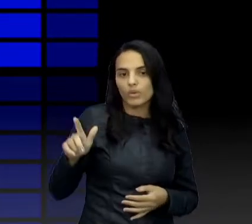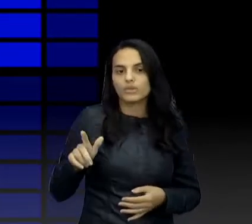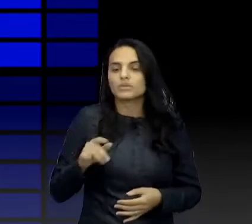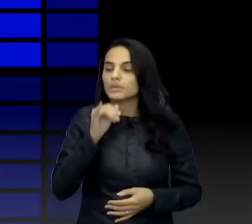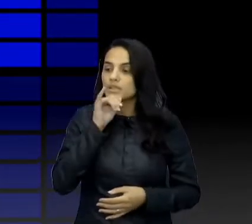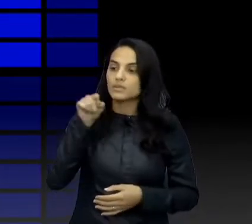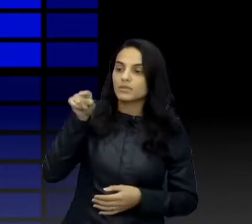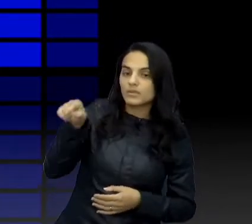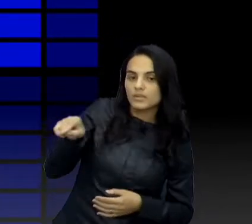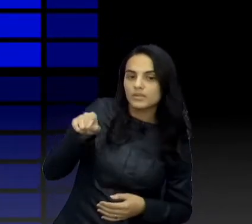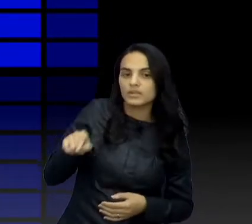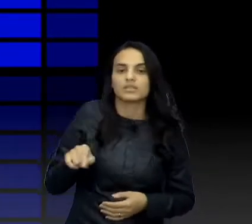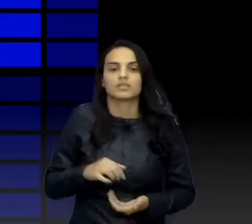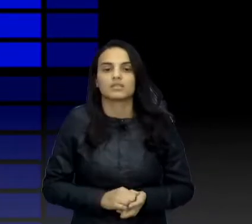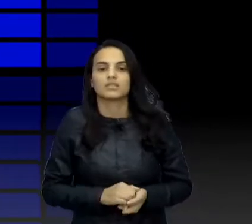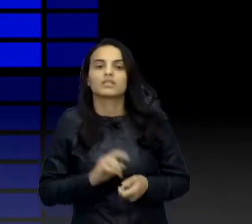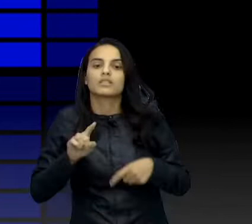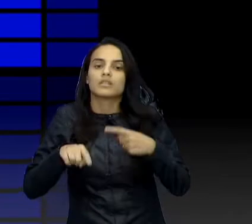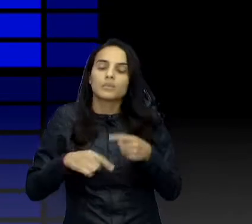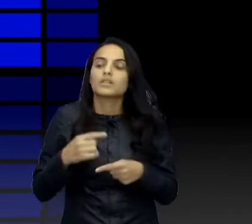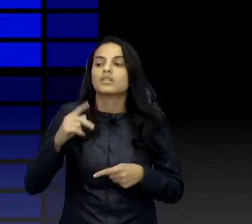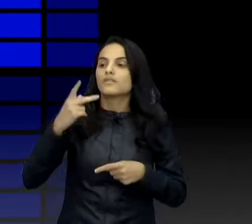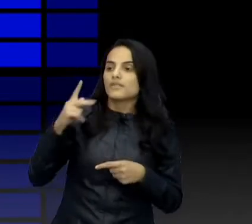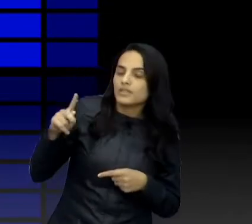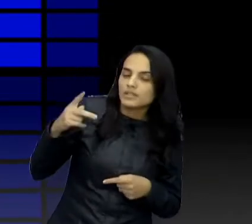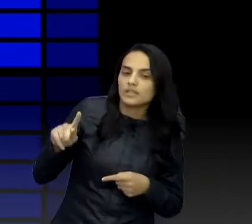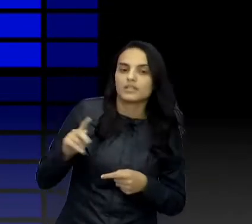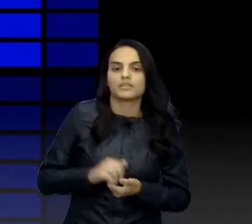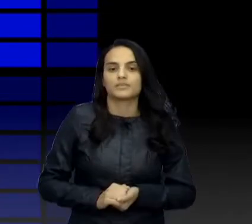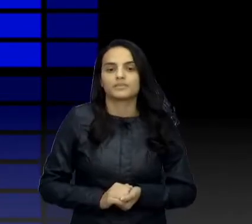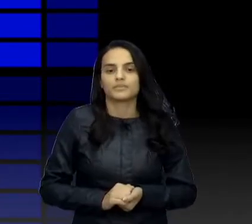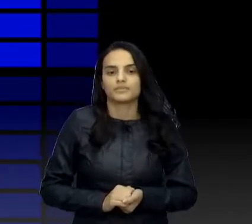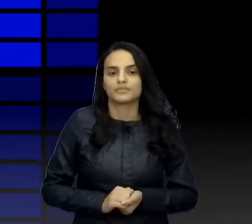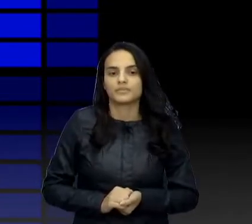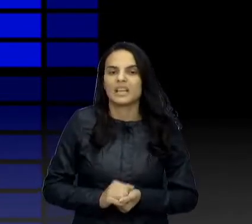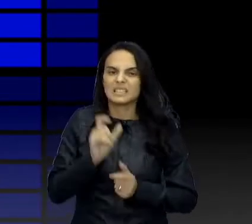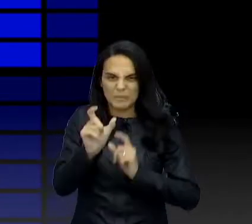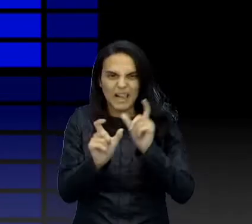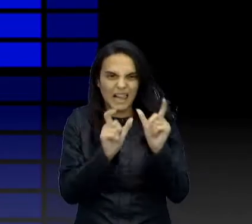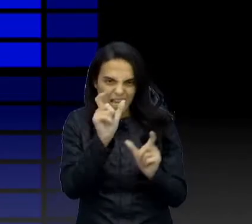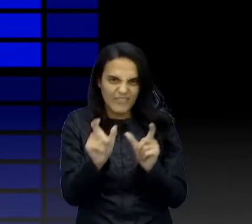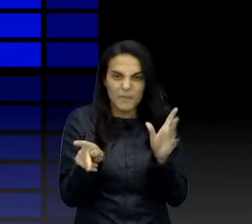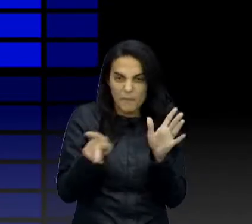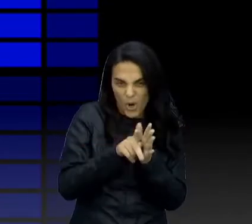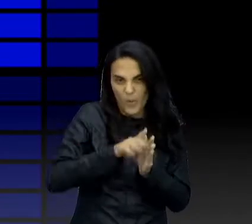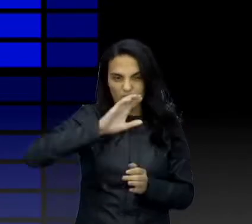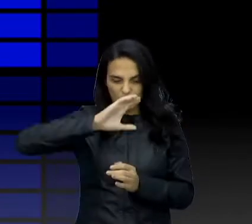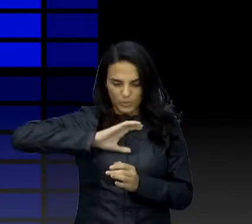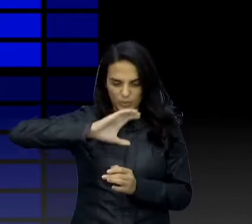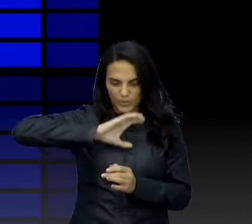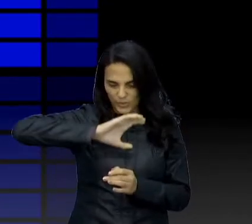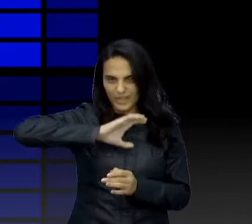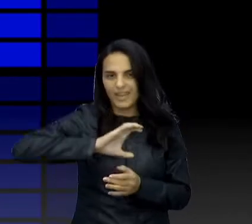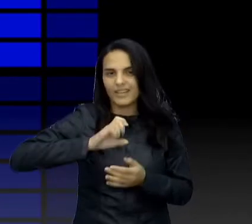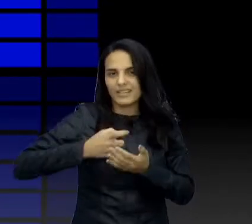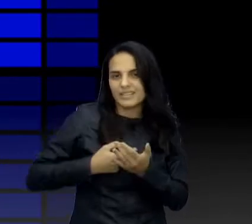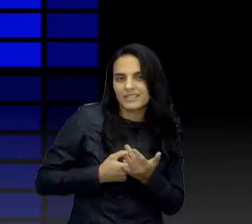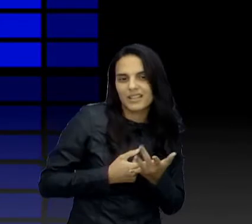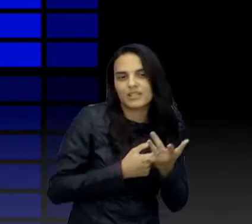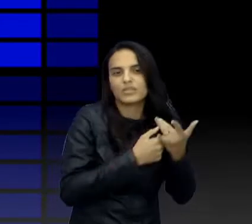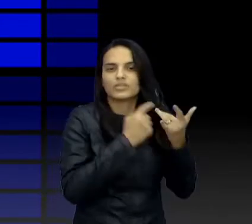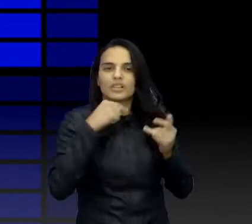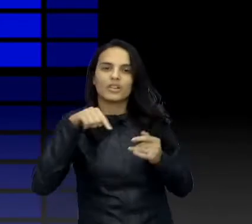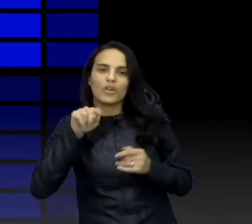ser. Depois de um tempo passou a ser você. E aí, dentro das redes sociais, do mundo tecnológico, a gente abrevia